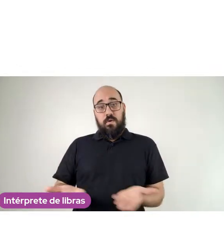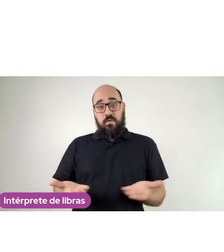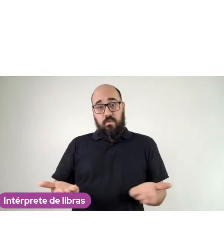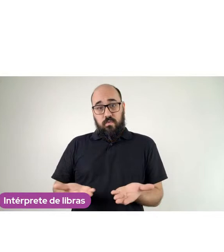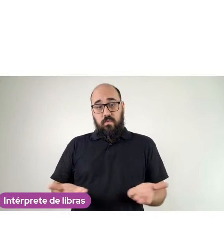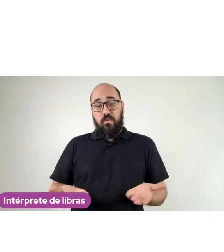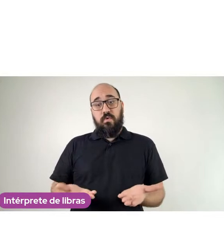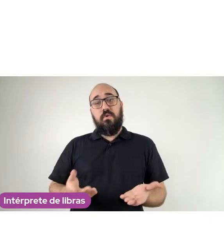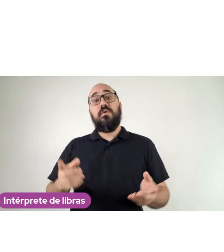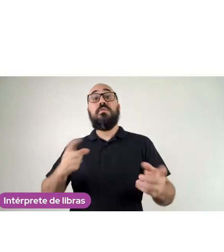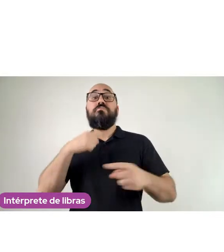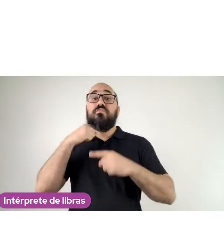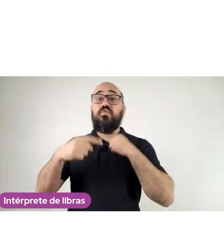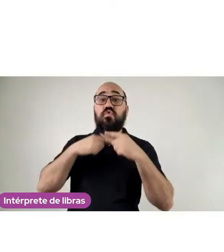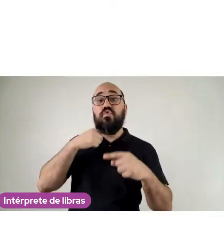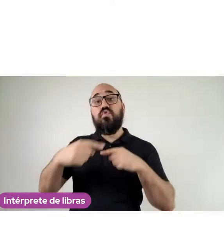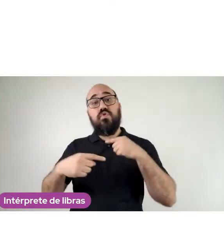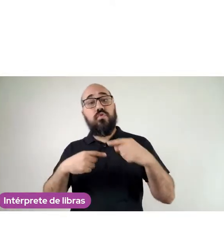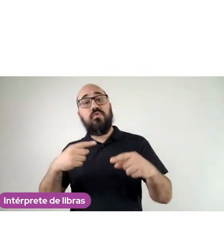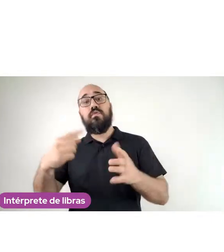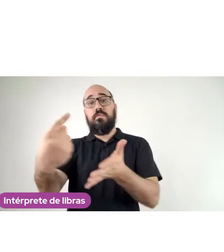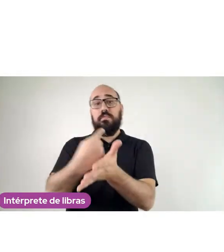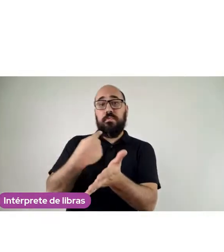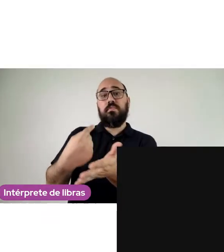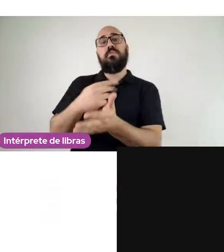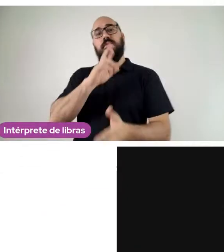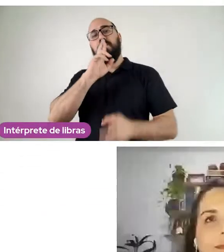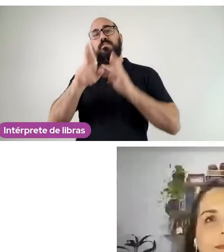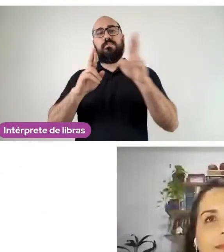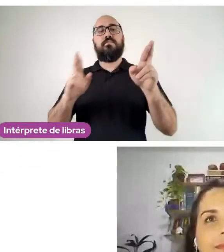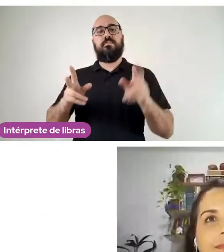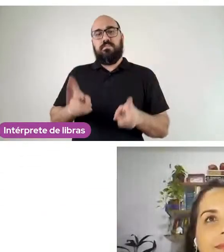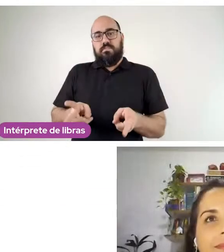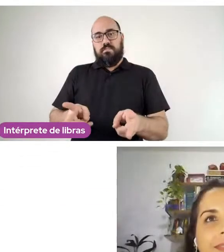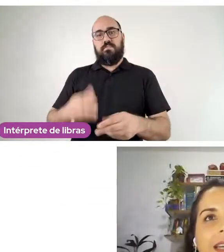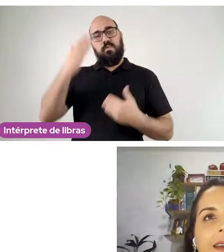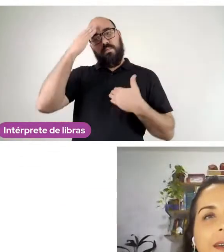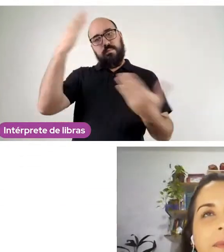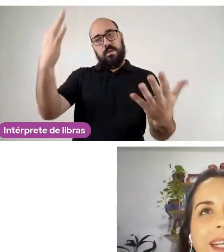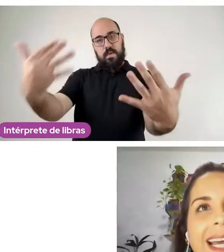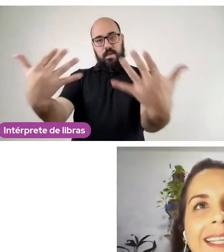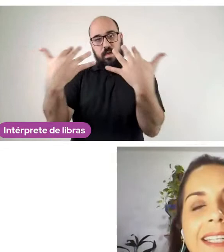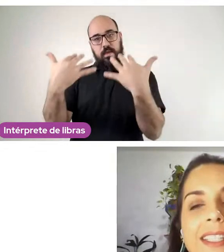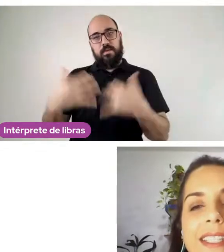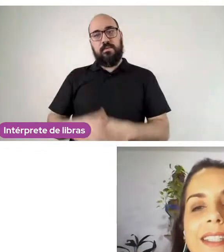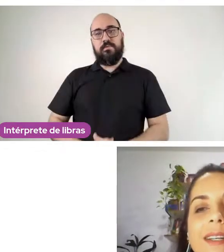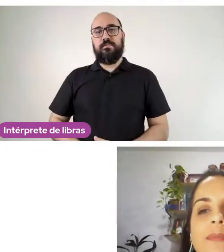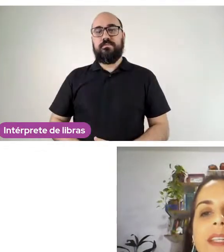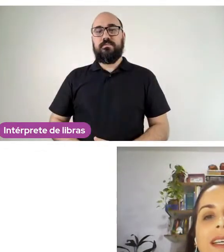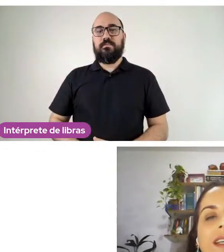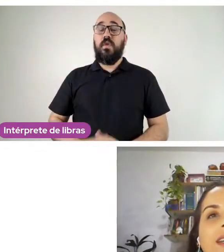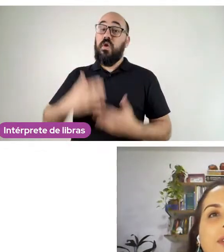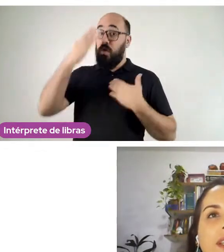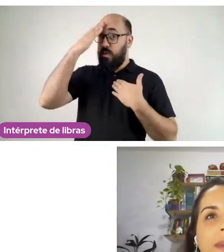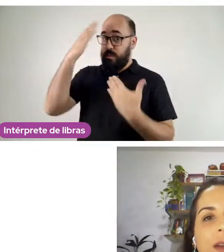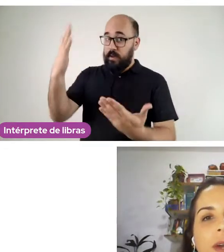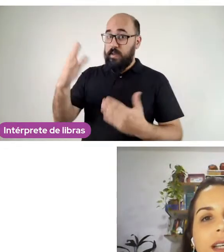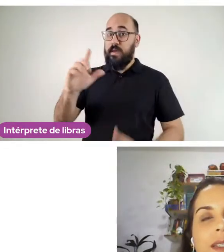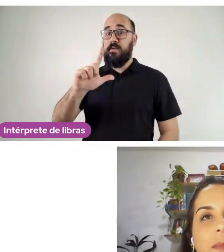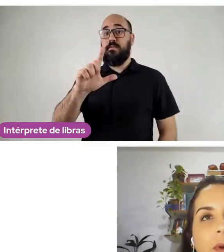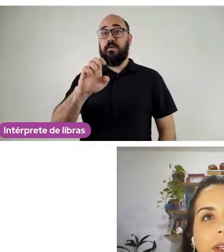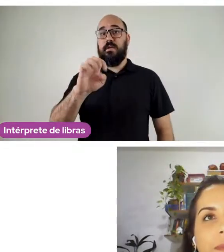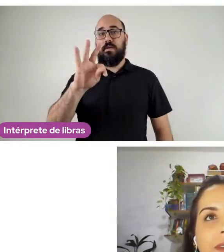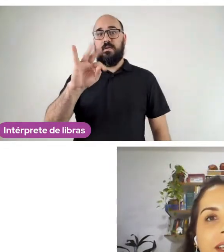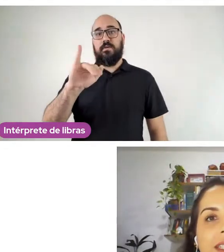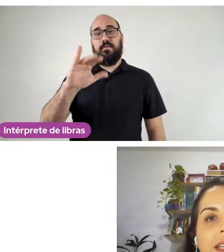dúvidas e continua o debate. Muito obrigada pela atenção de todo mundo. Obrigada, Letícia. Eu vou chamar agora